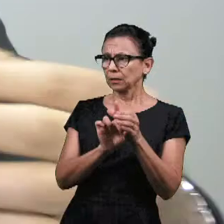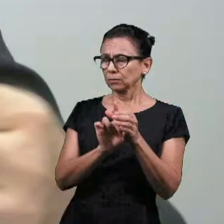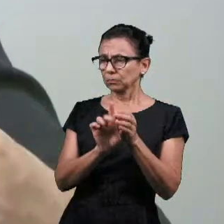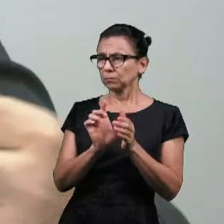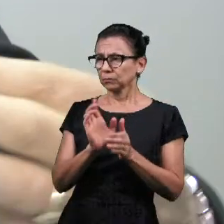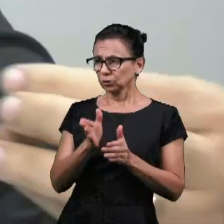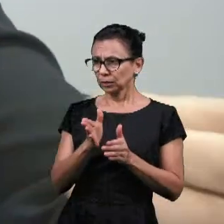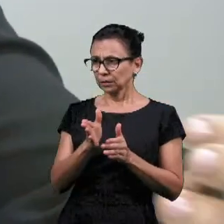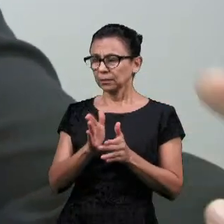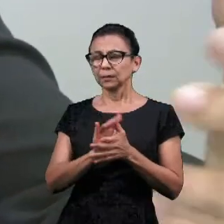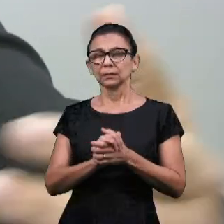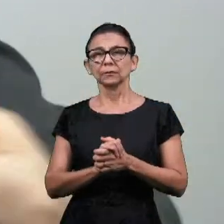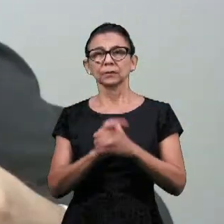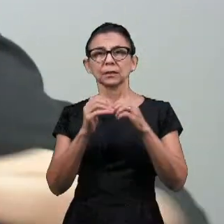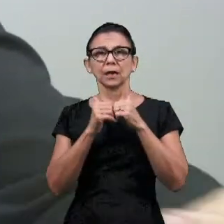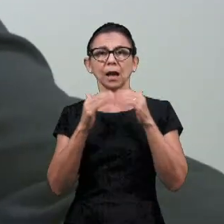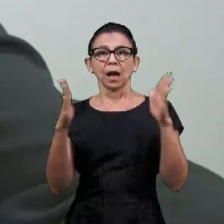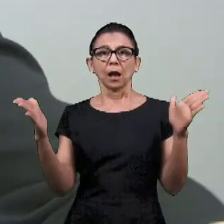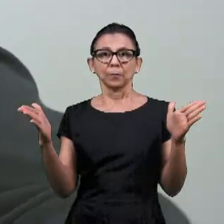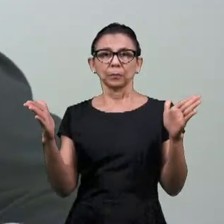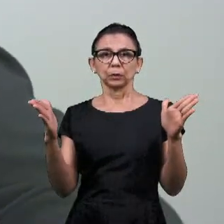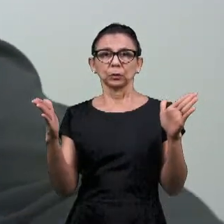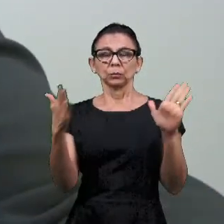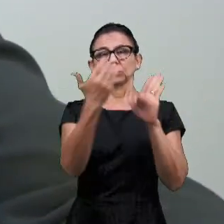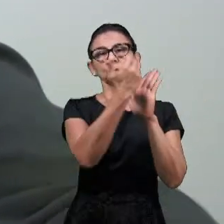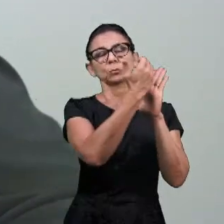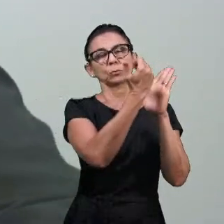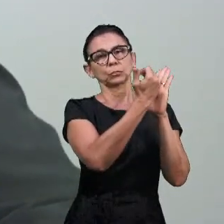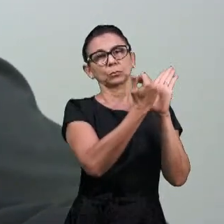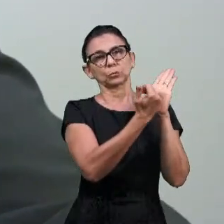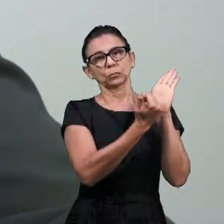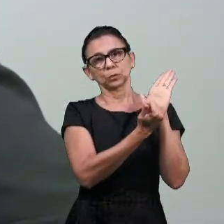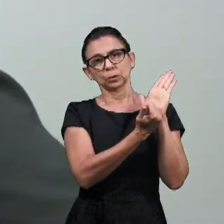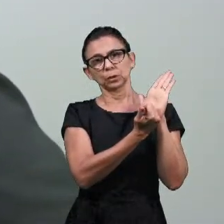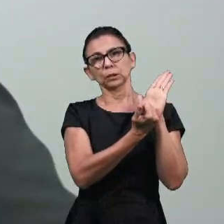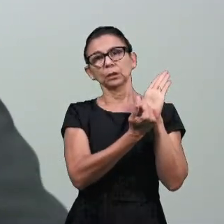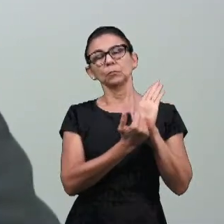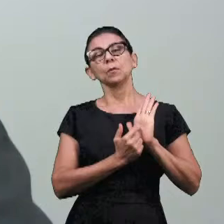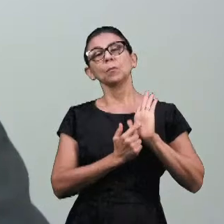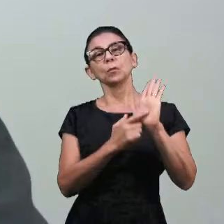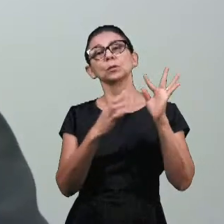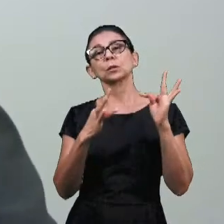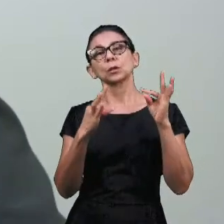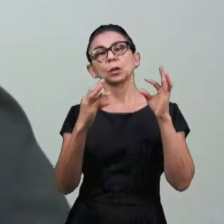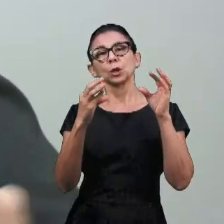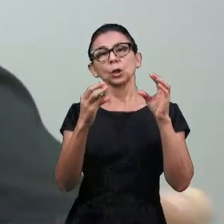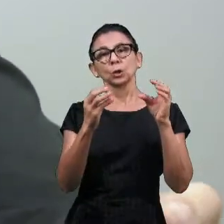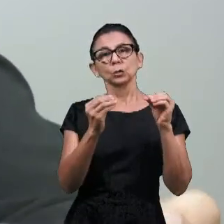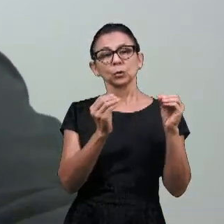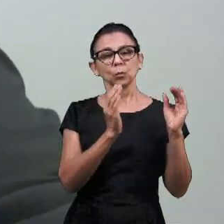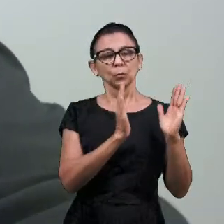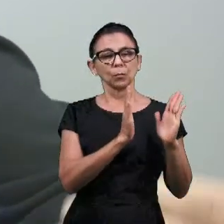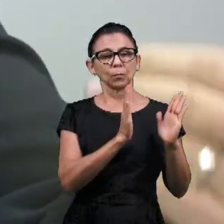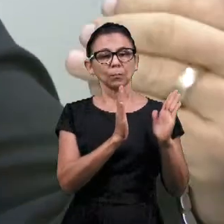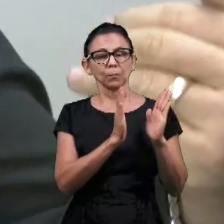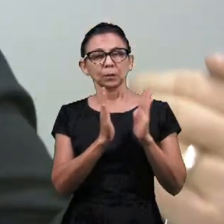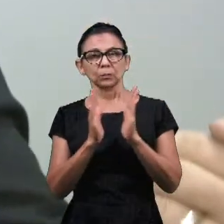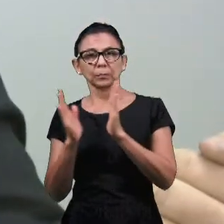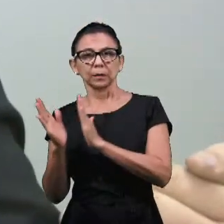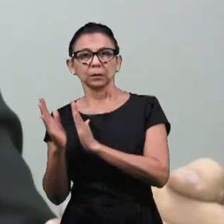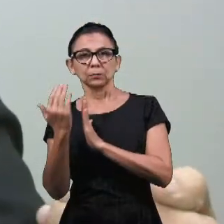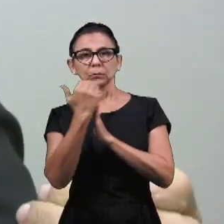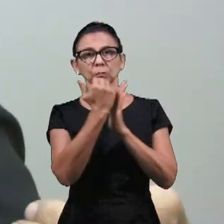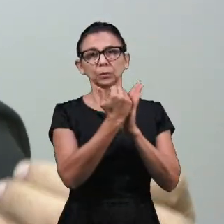programa, né? Apresentava sobre o que aconteceria no programa, durante o programa, né? Agora não, agora o senhor